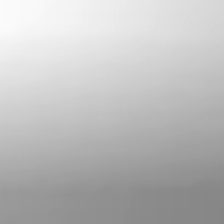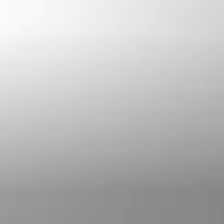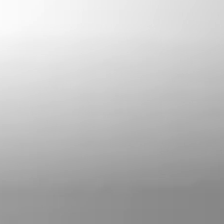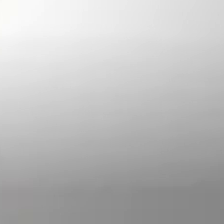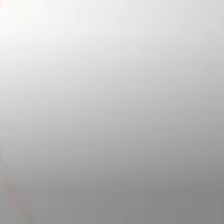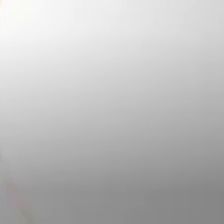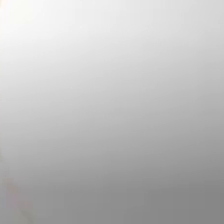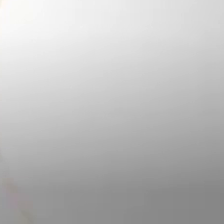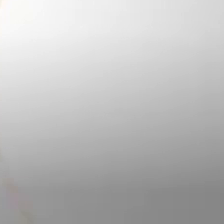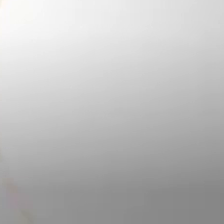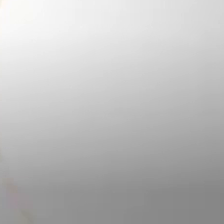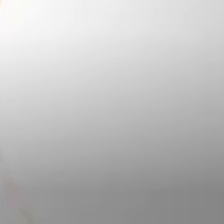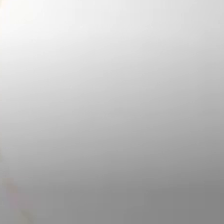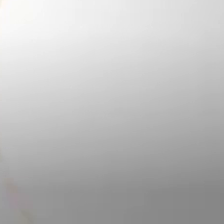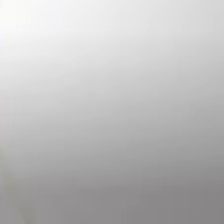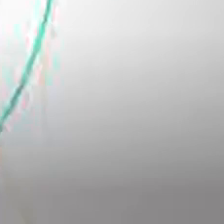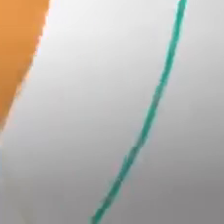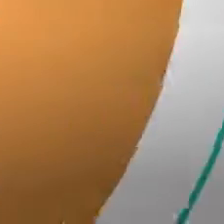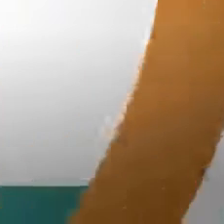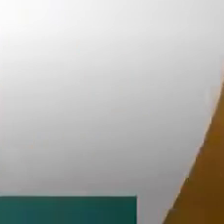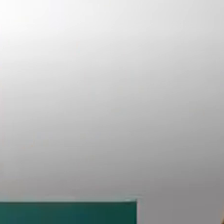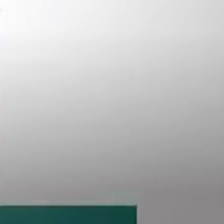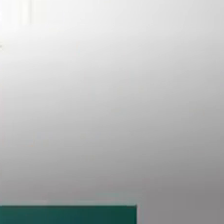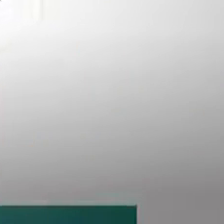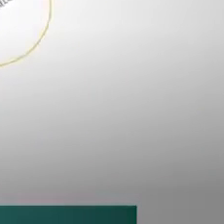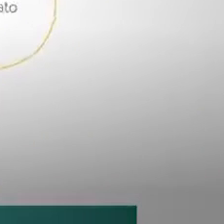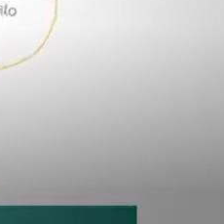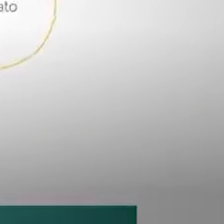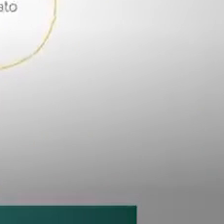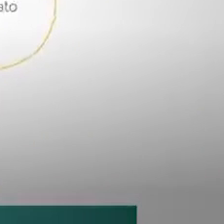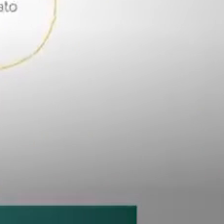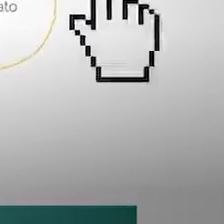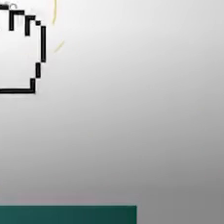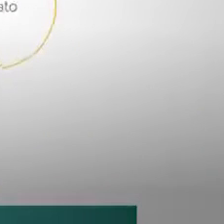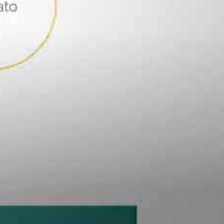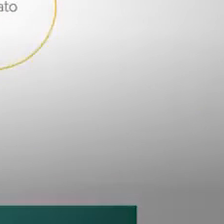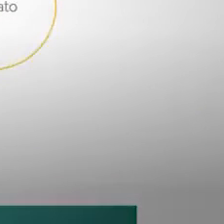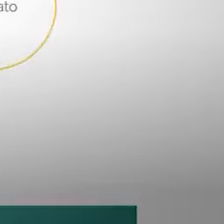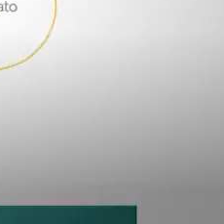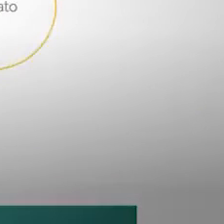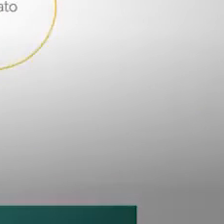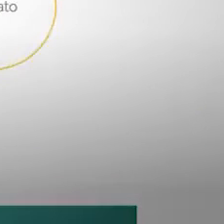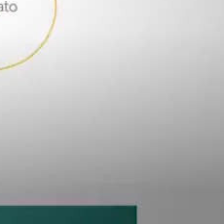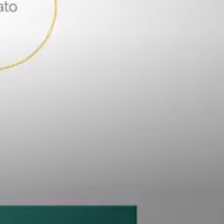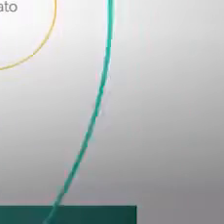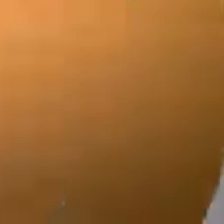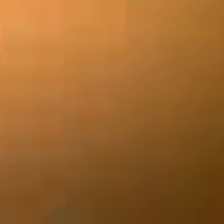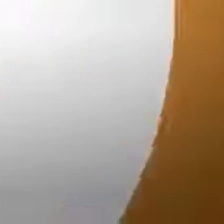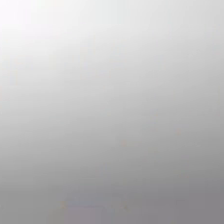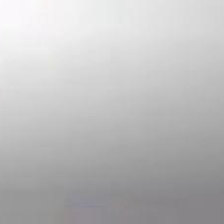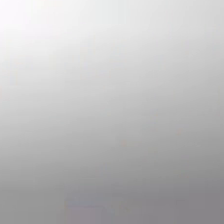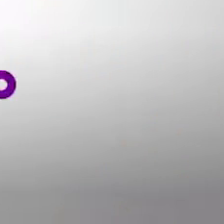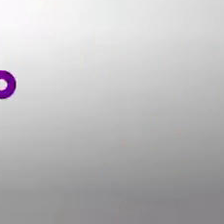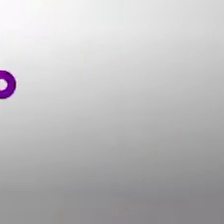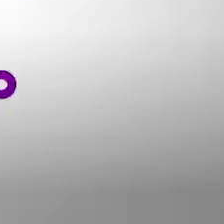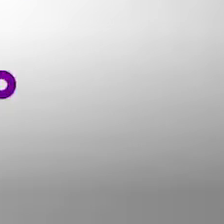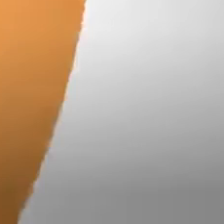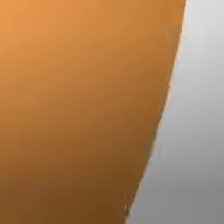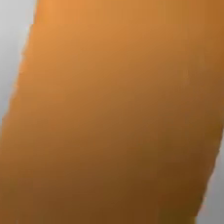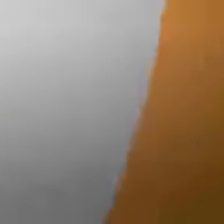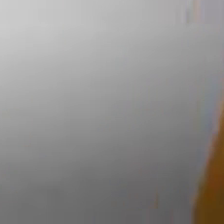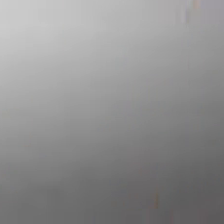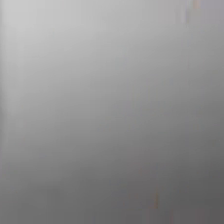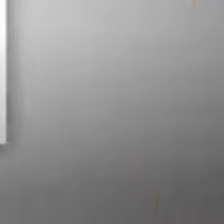tenha mais de um acesso de serviço de comunicações, 2 celulares móveis, um celular e um telefone fixo, ele pode cadastrar esses números para que ele